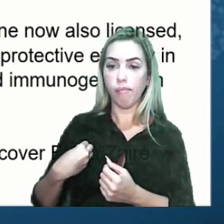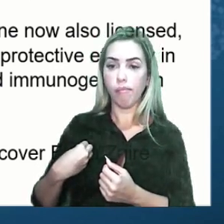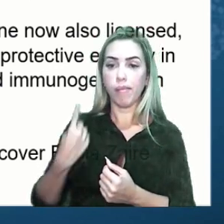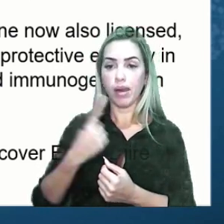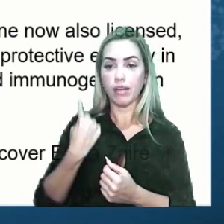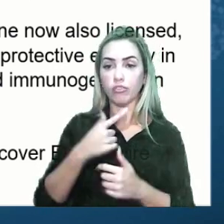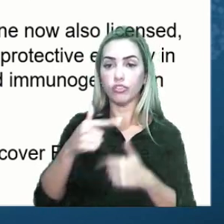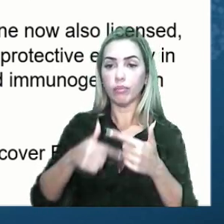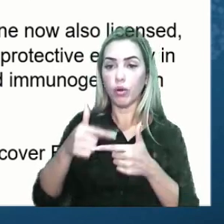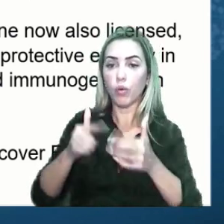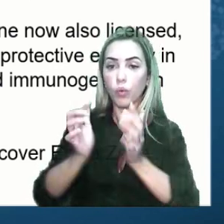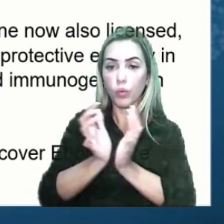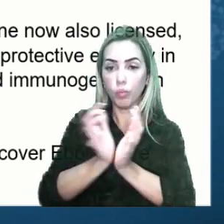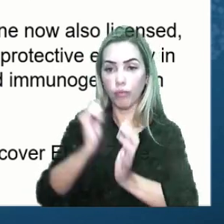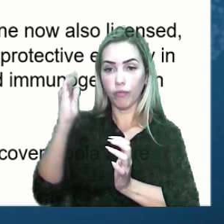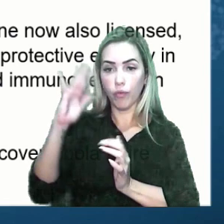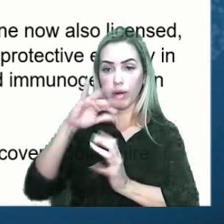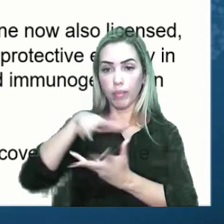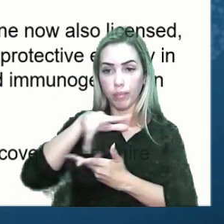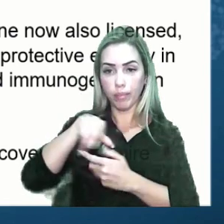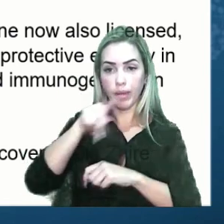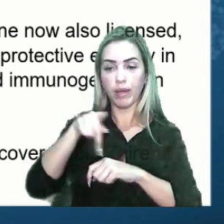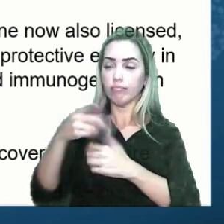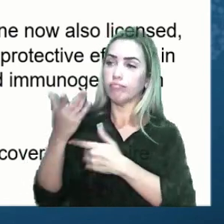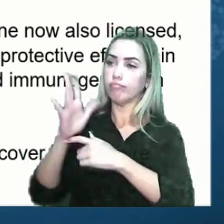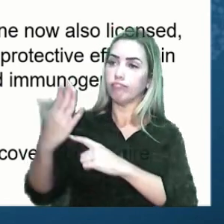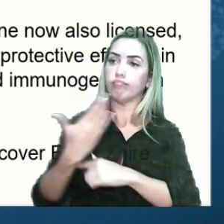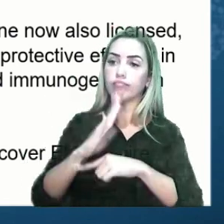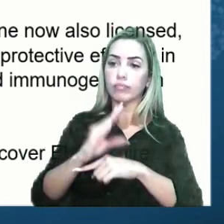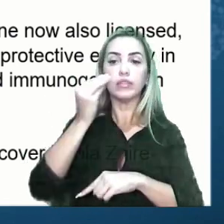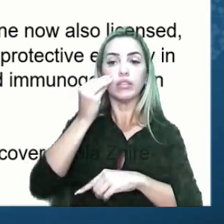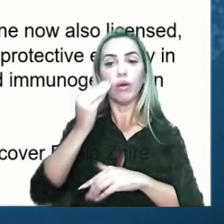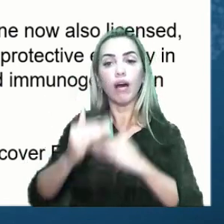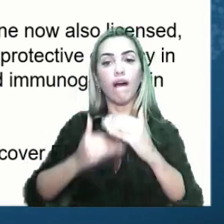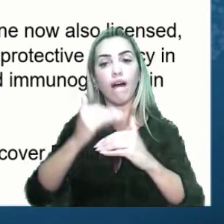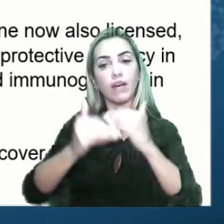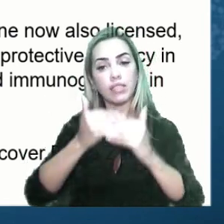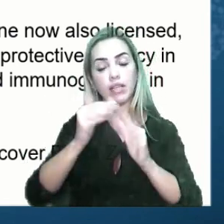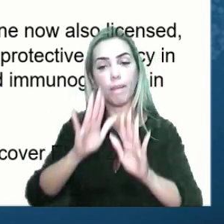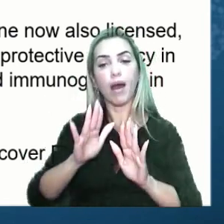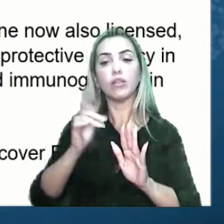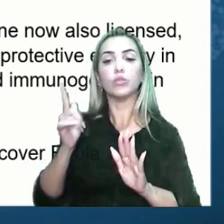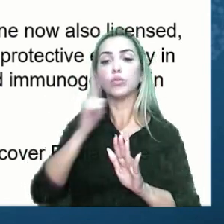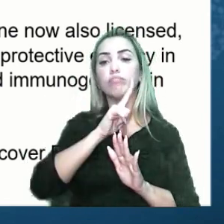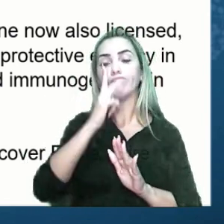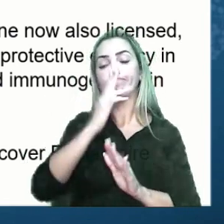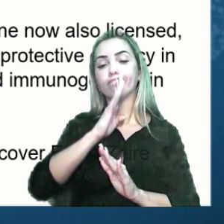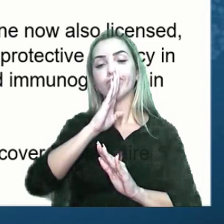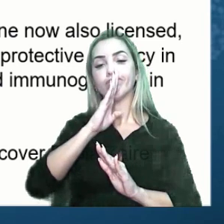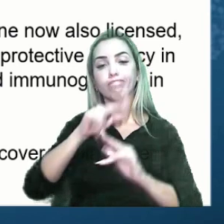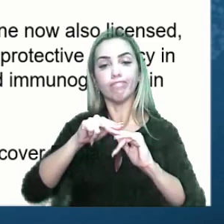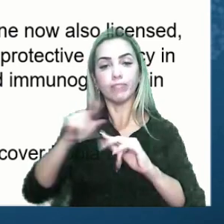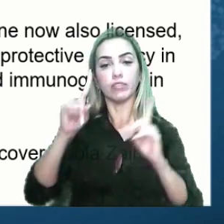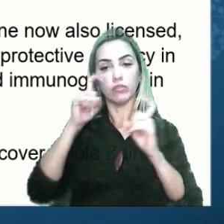trabalhou com equipes internacionais, com muita colaboração, e a gente tentou avançar, mas a gente acabou parando nesse gargalo